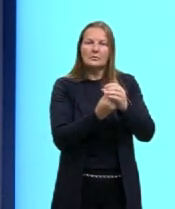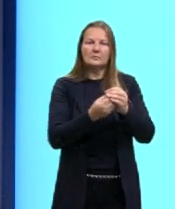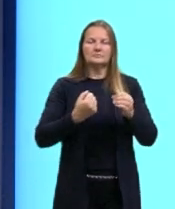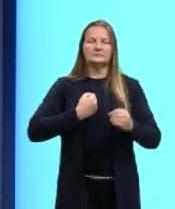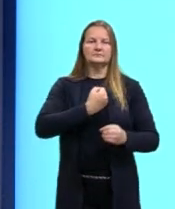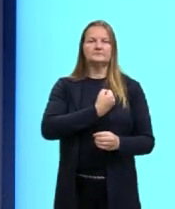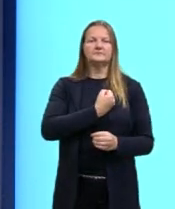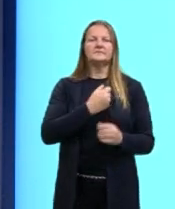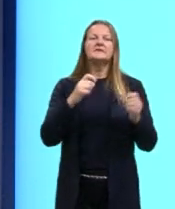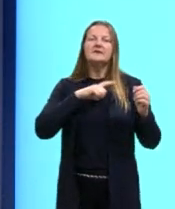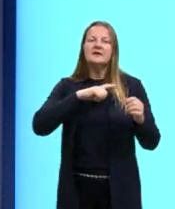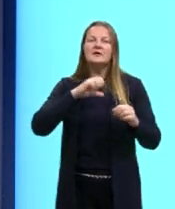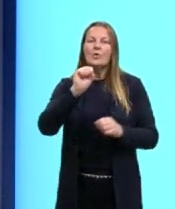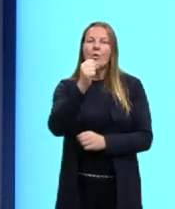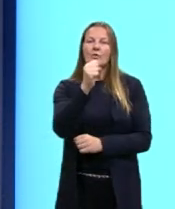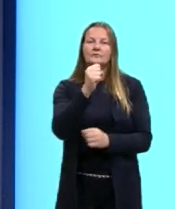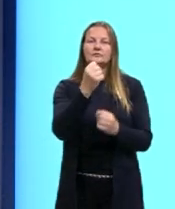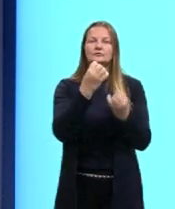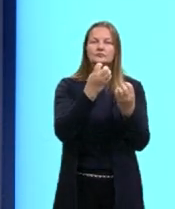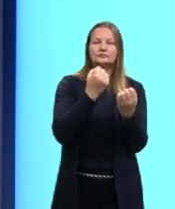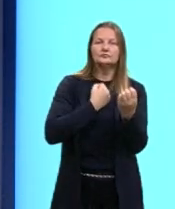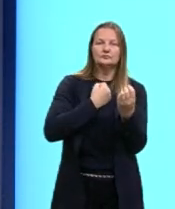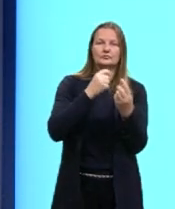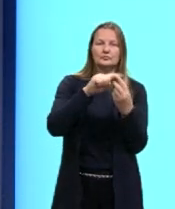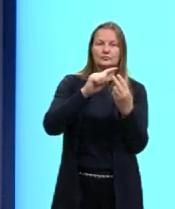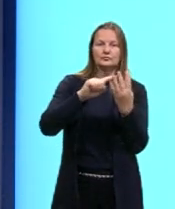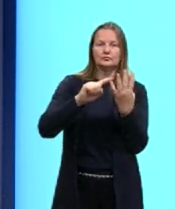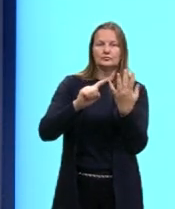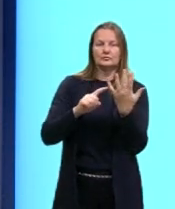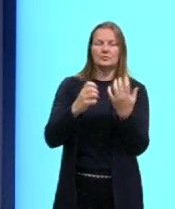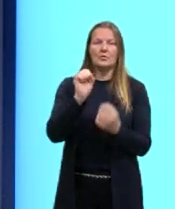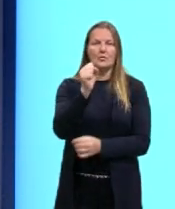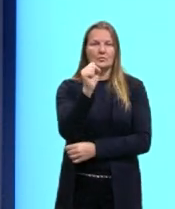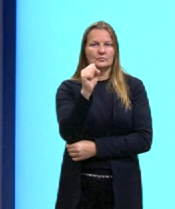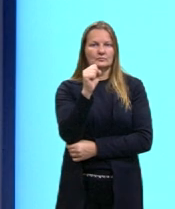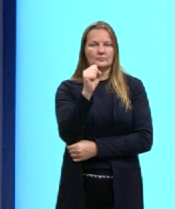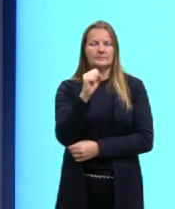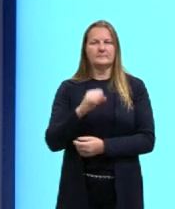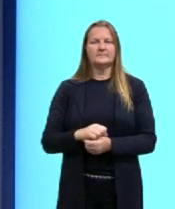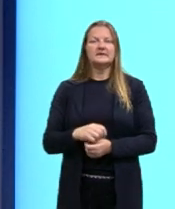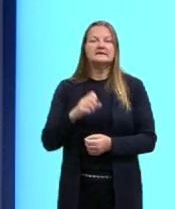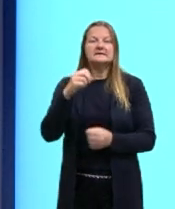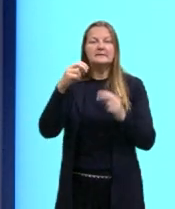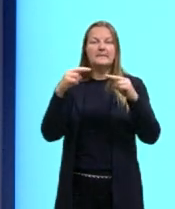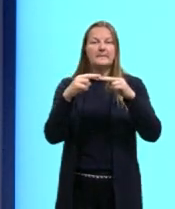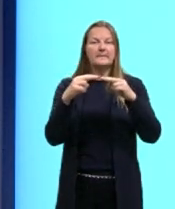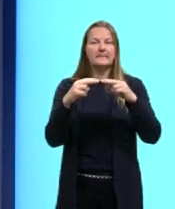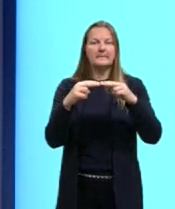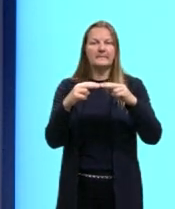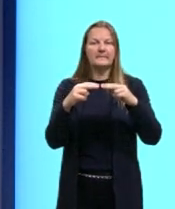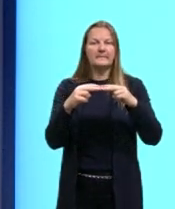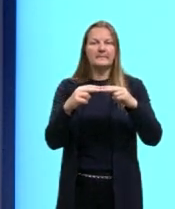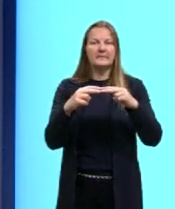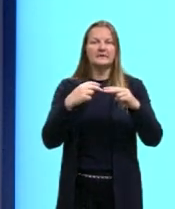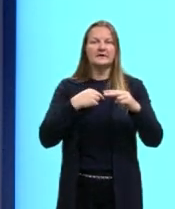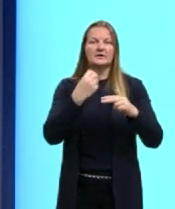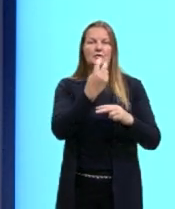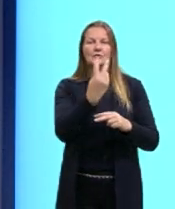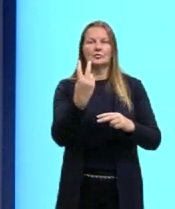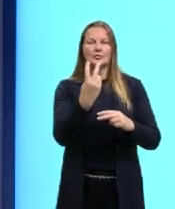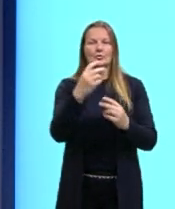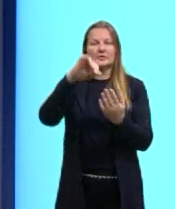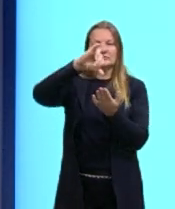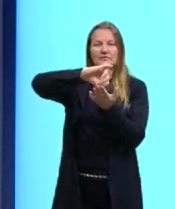nós temos oito termos né Sempre que a quantidade de termos for par significa que nós teremos dois valores